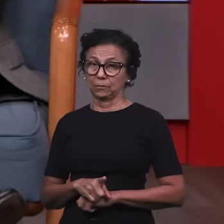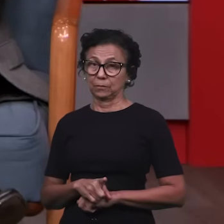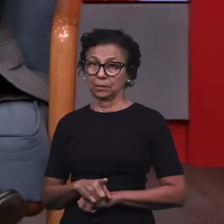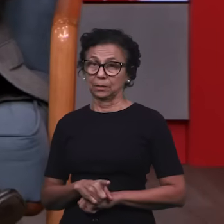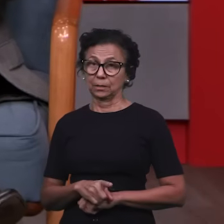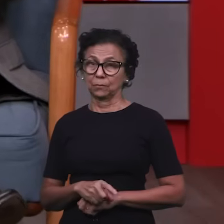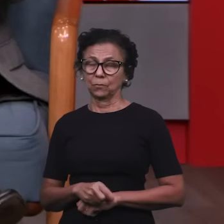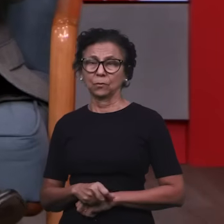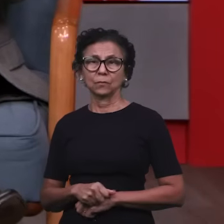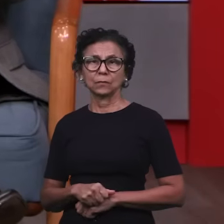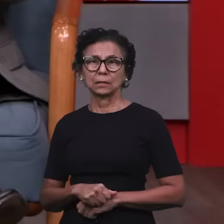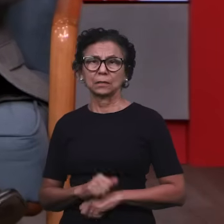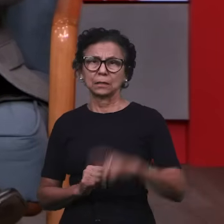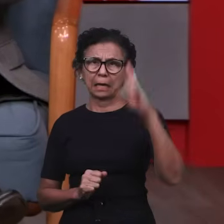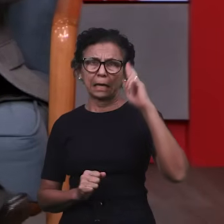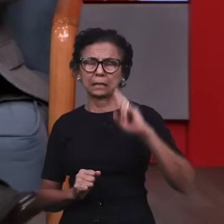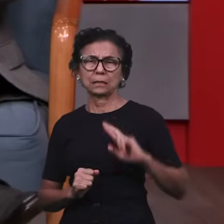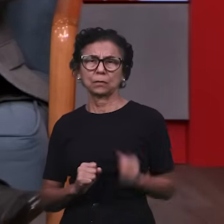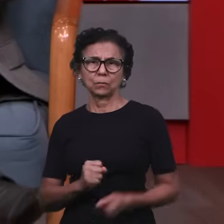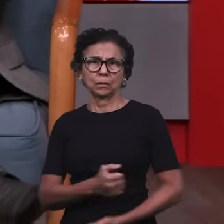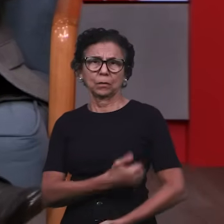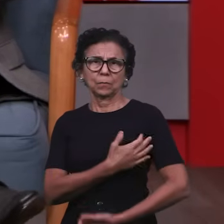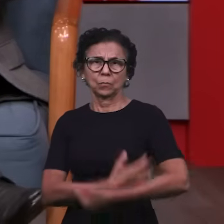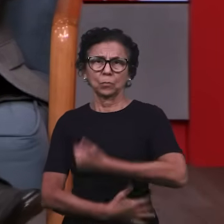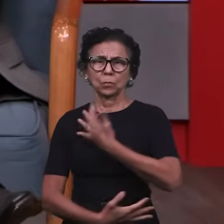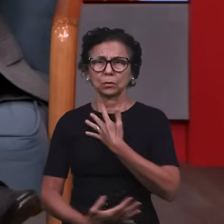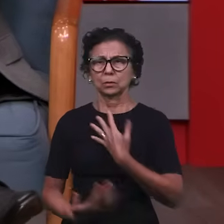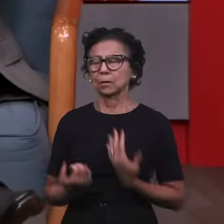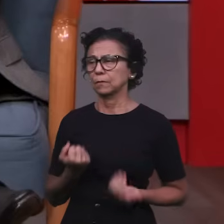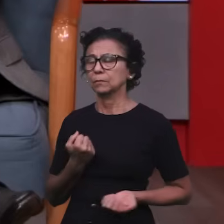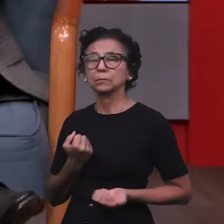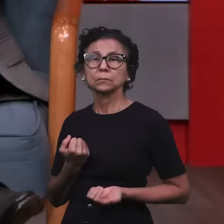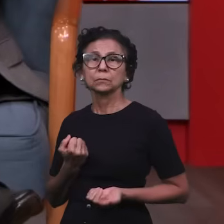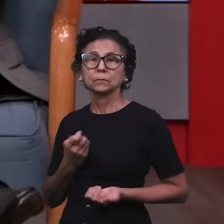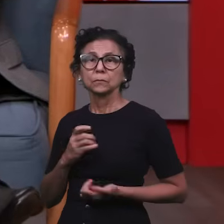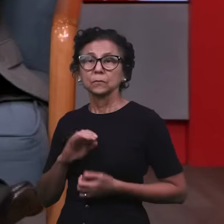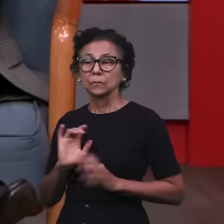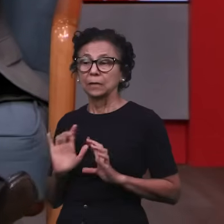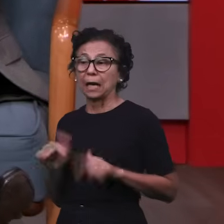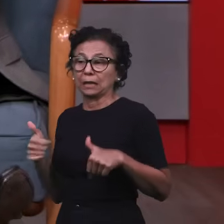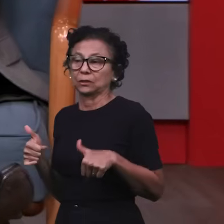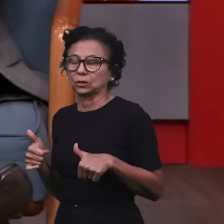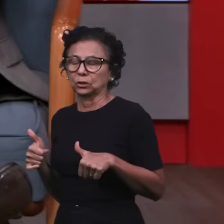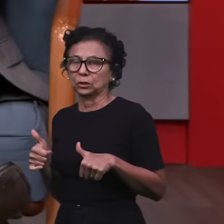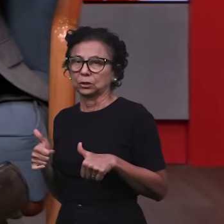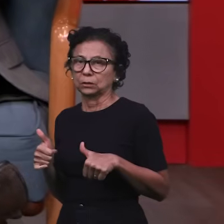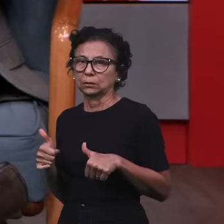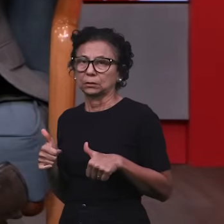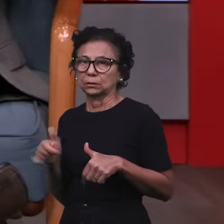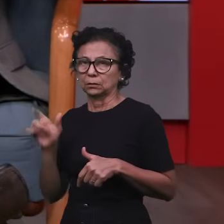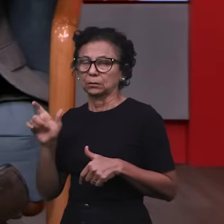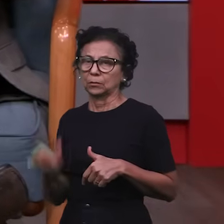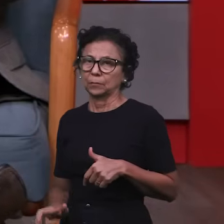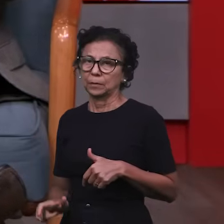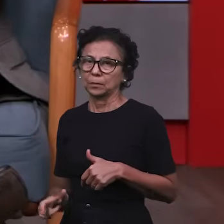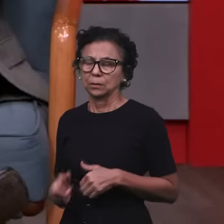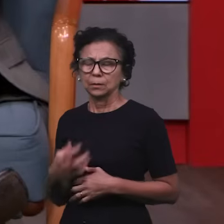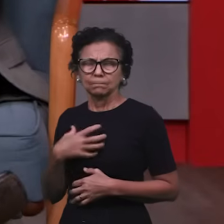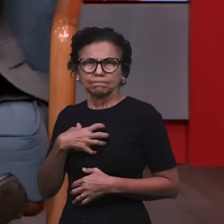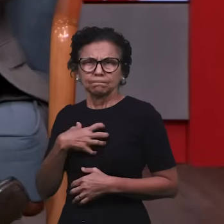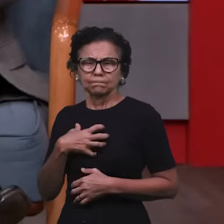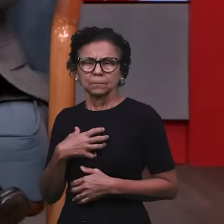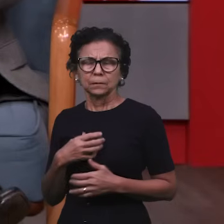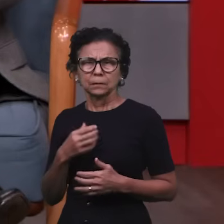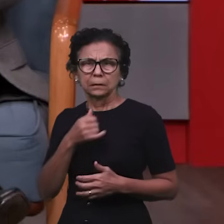ouvido, como Pedro fez com aquele religioso ali, com o servo da religião, com aquele que vem a serviço da religião.